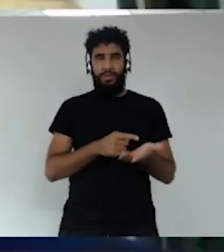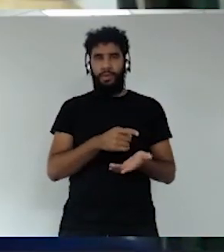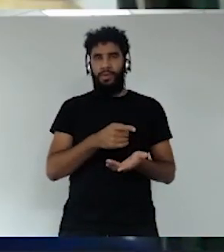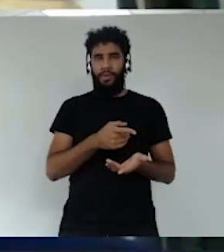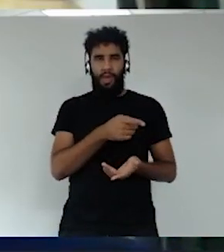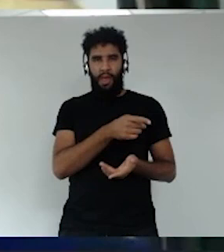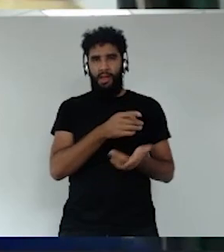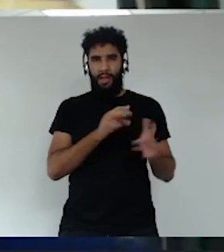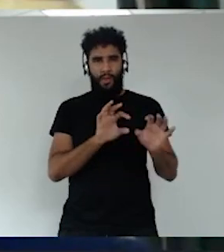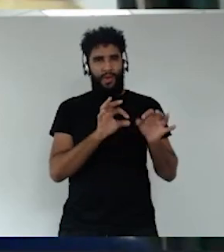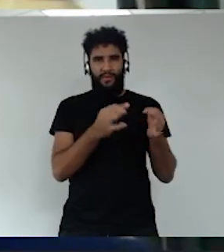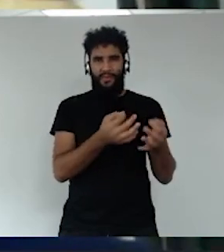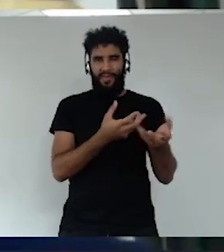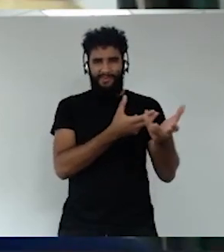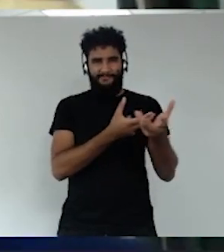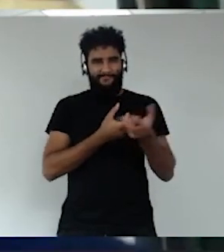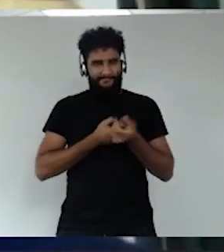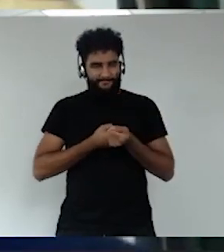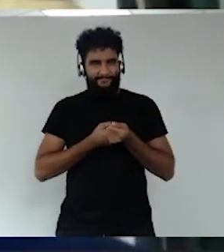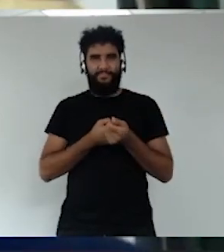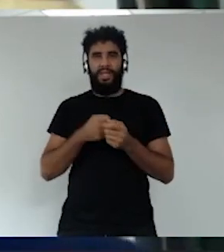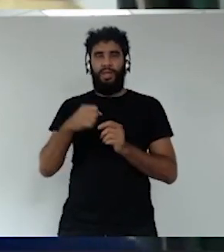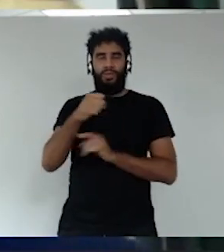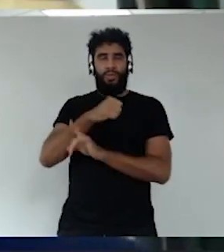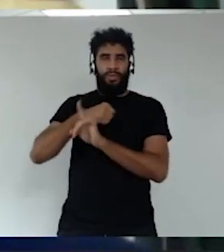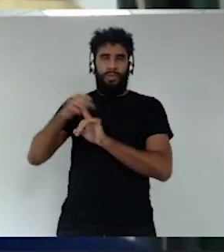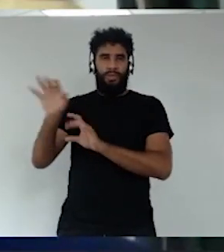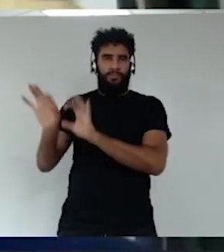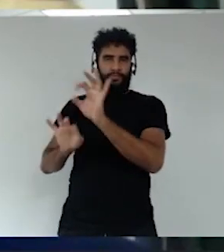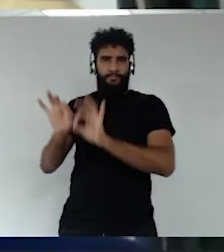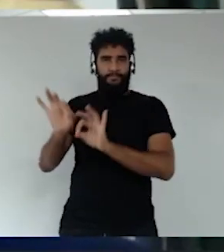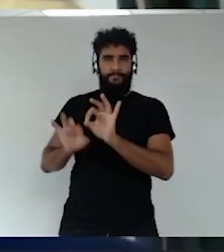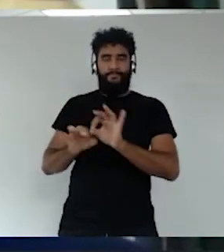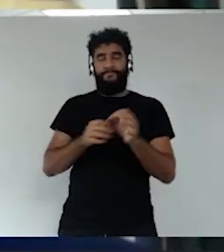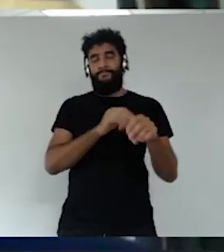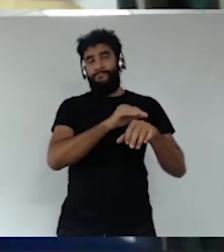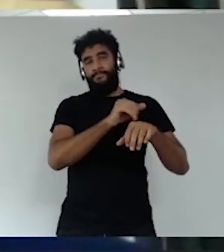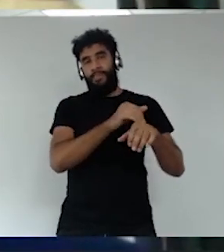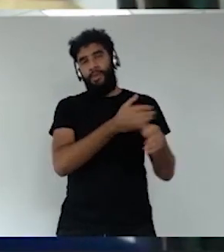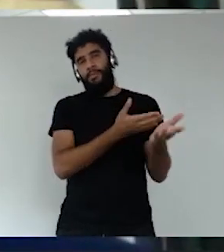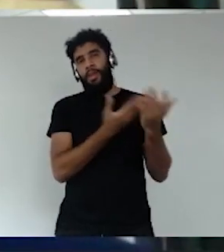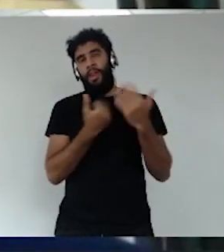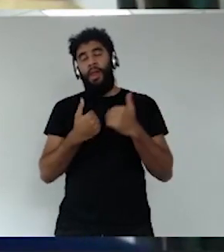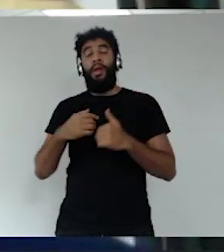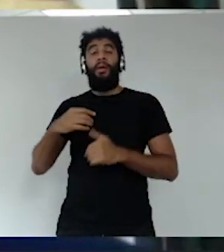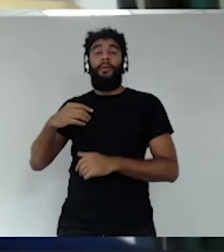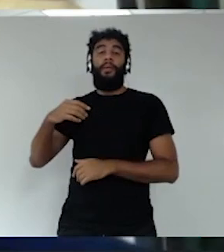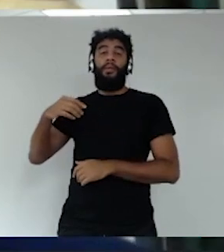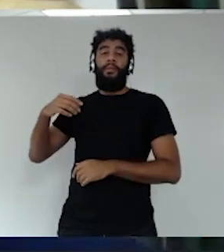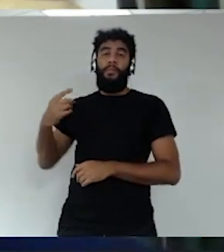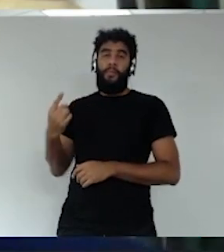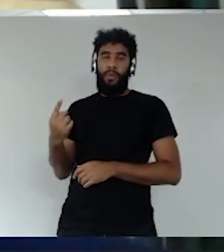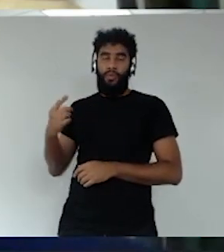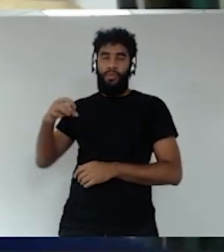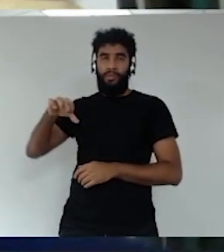a família da sociedade civil organizada, que me acolheu desde